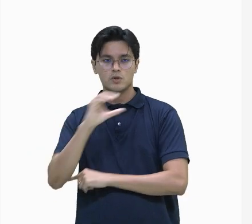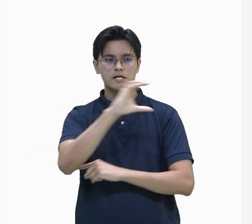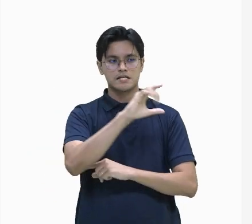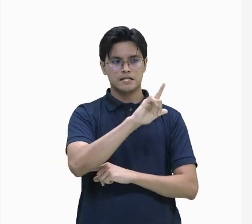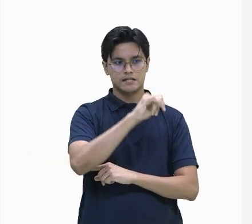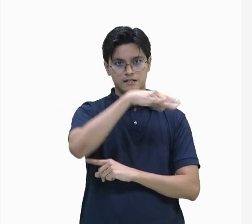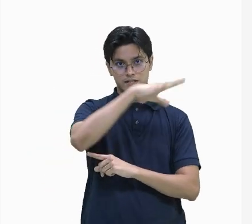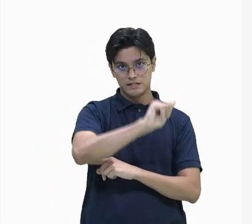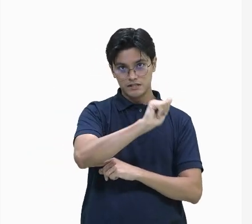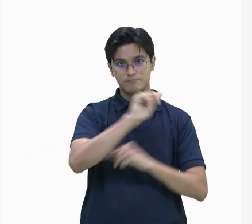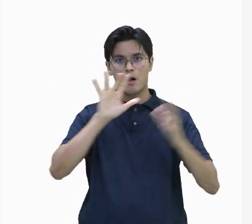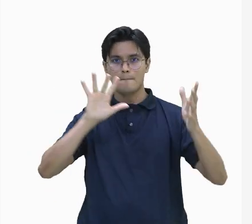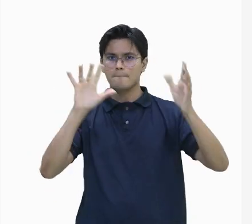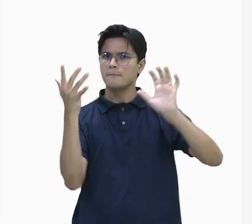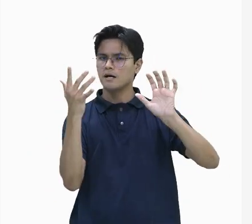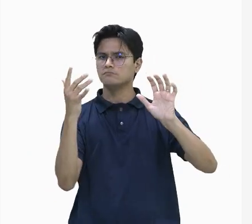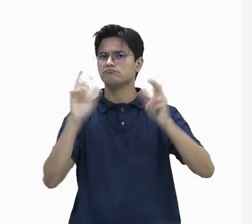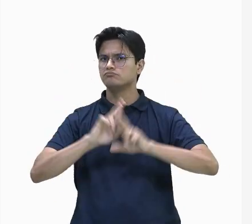contas,